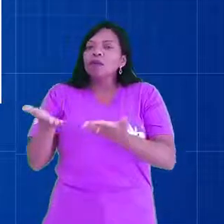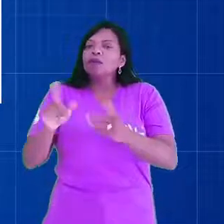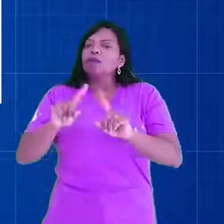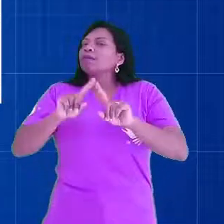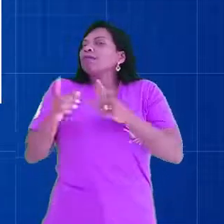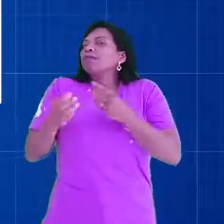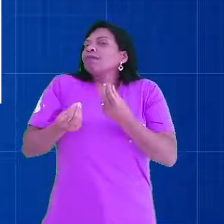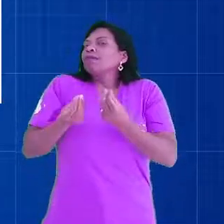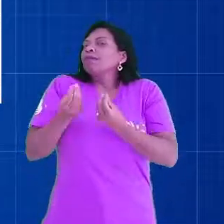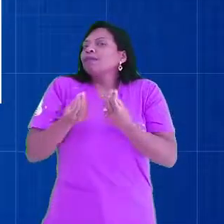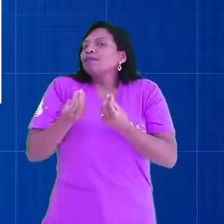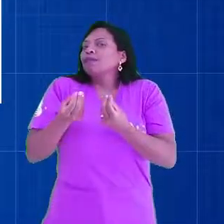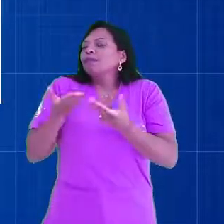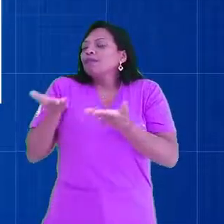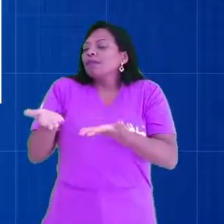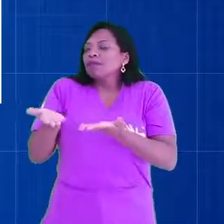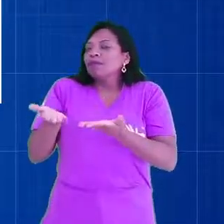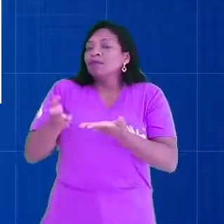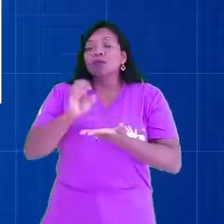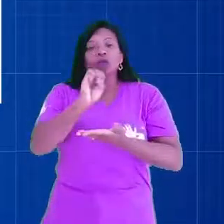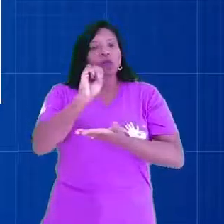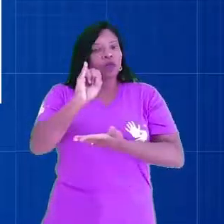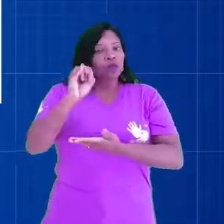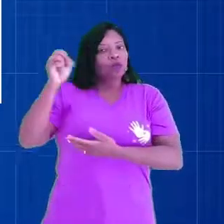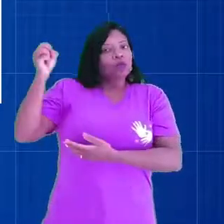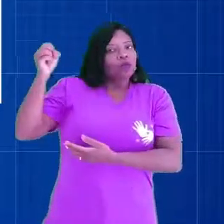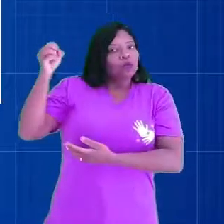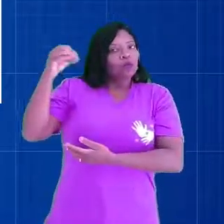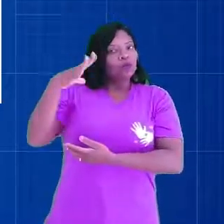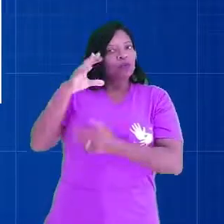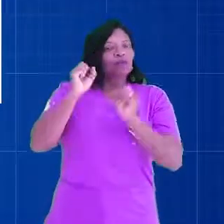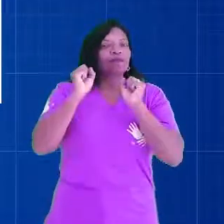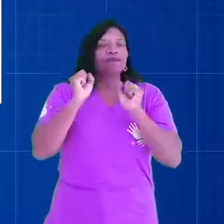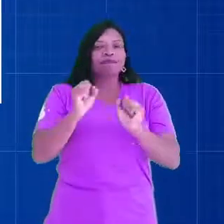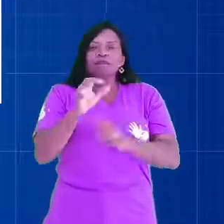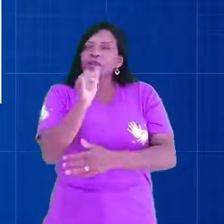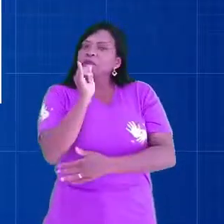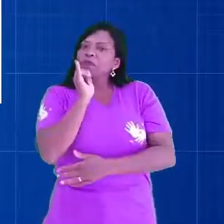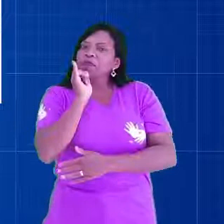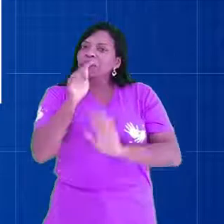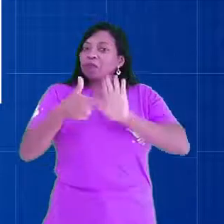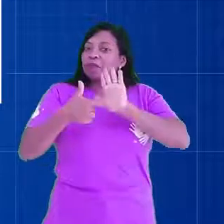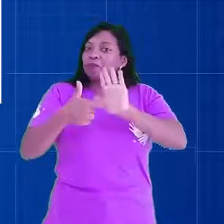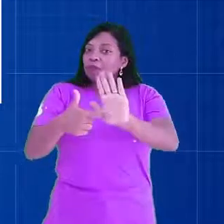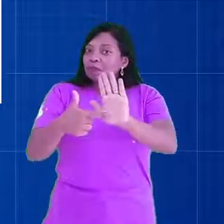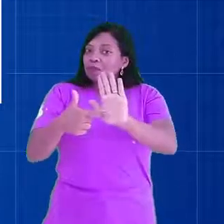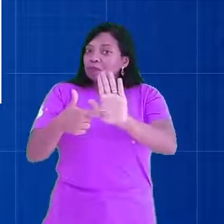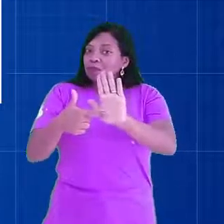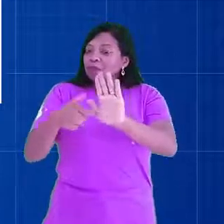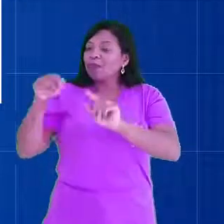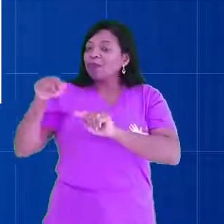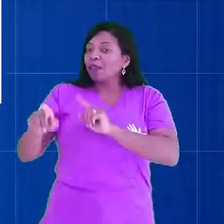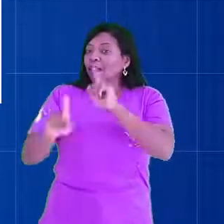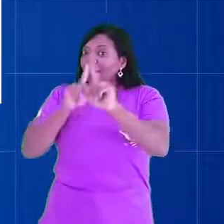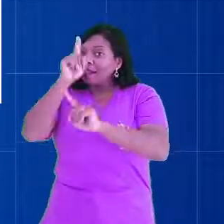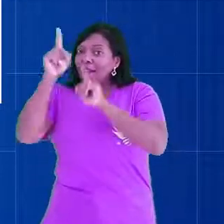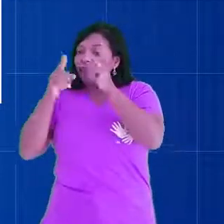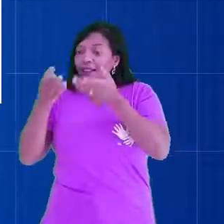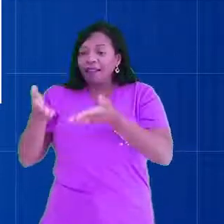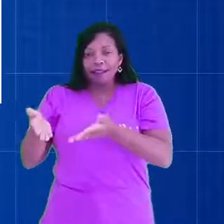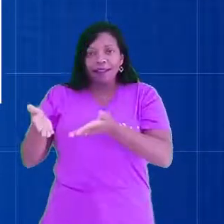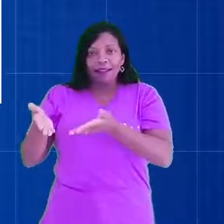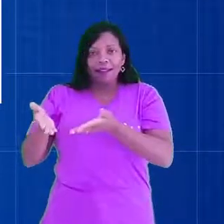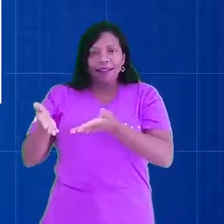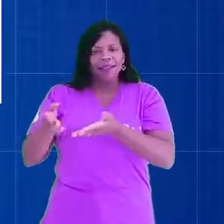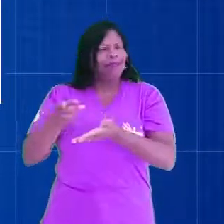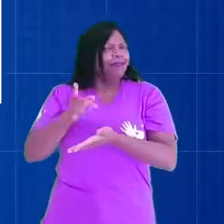será que só esse tipo de luz é que serve de exemplo de fonte artificial? Não.